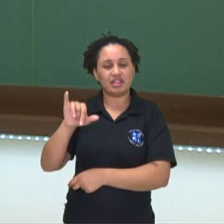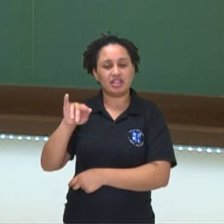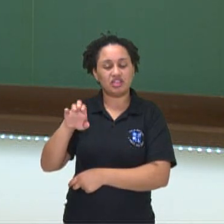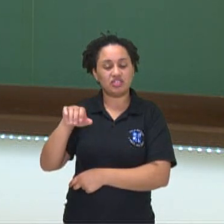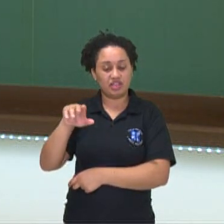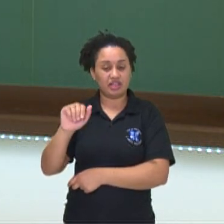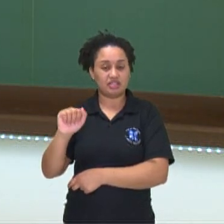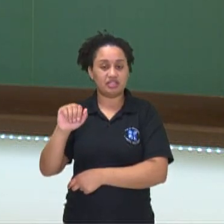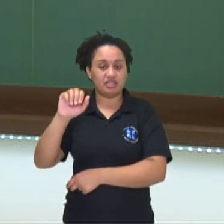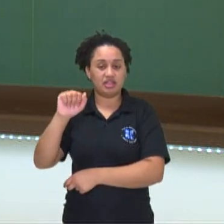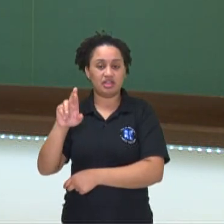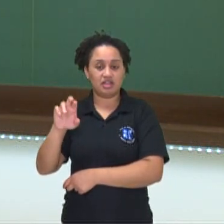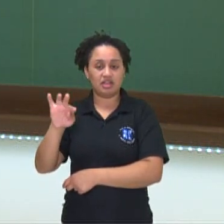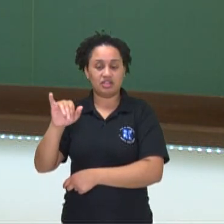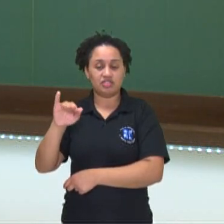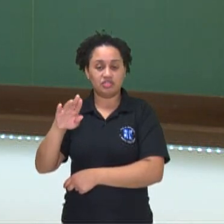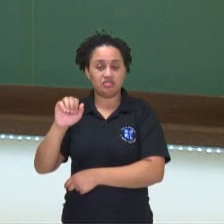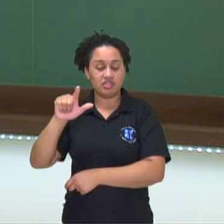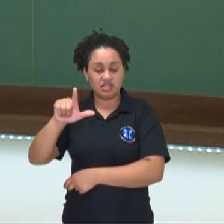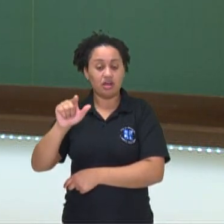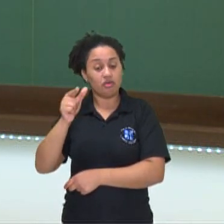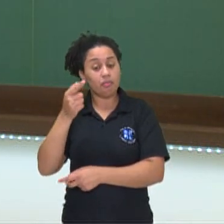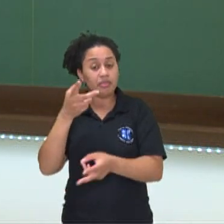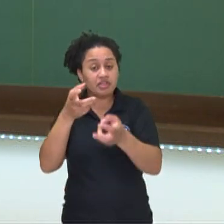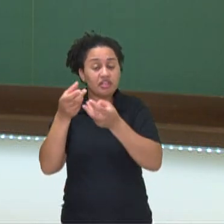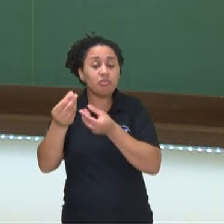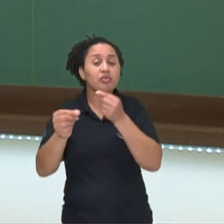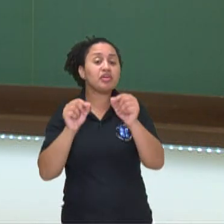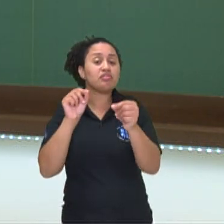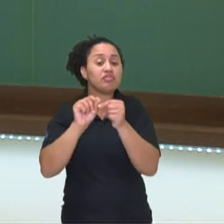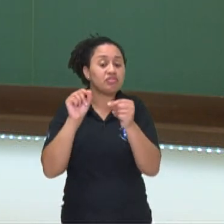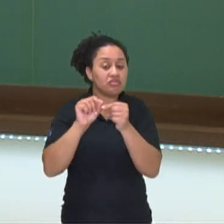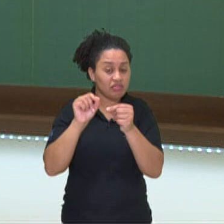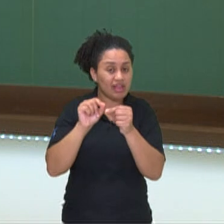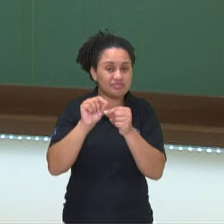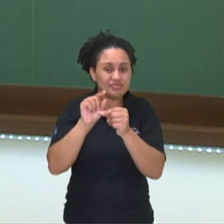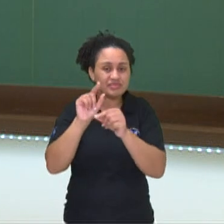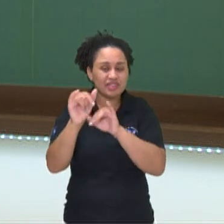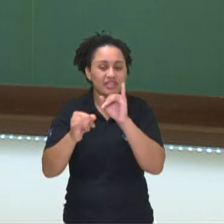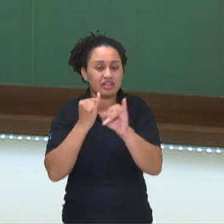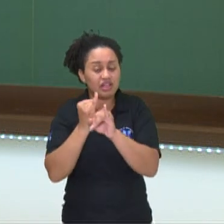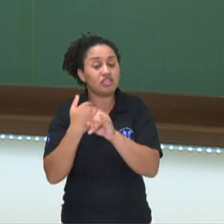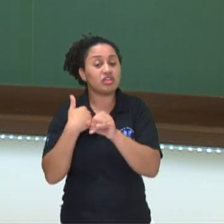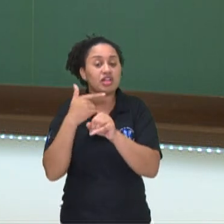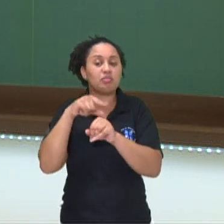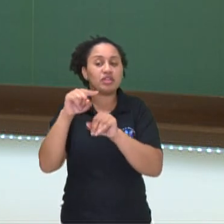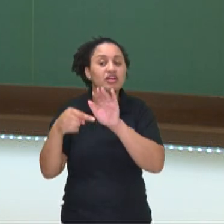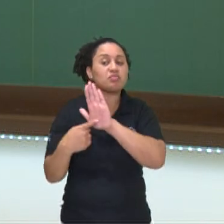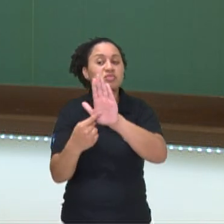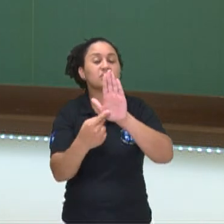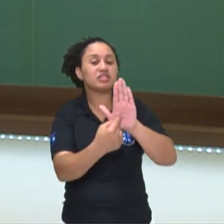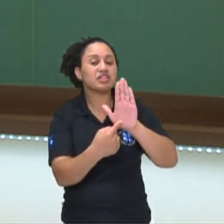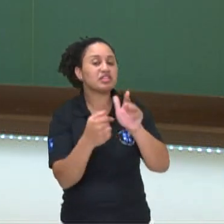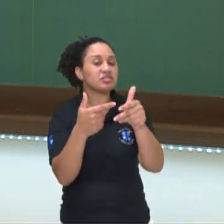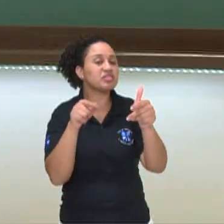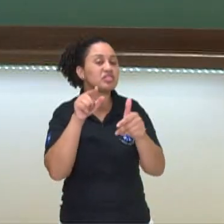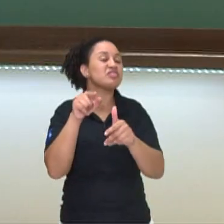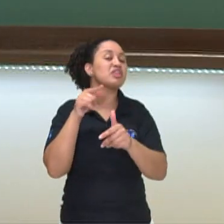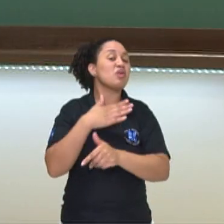rede e, com base nas suas preferências, vão trazendo para você conteúdos pautados nas suas preferências.